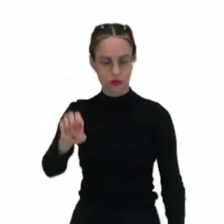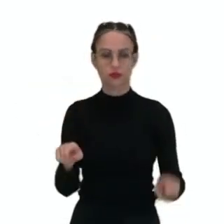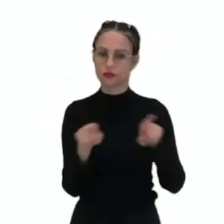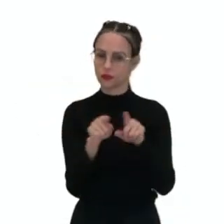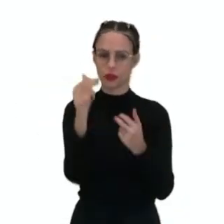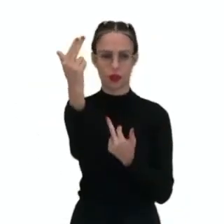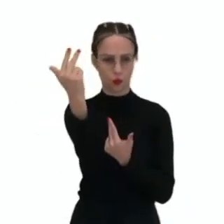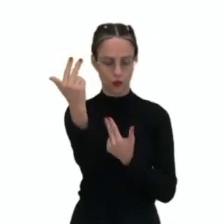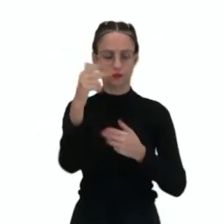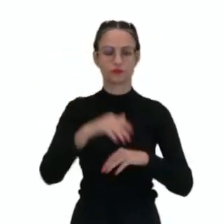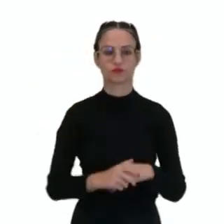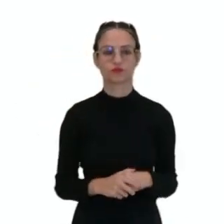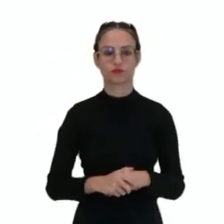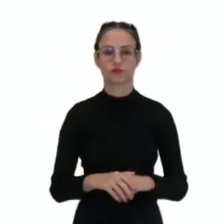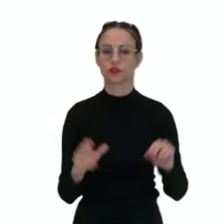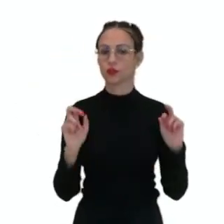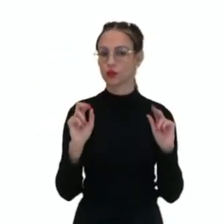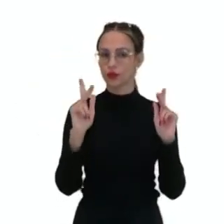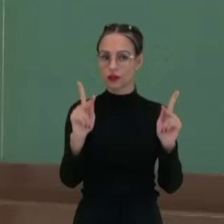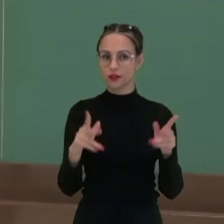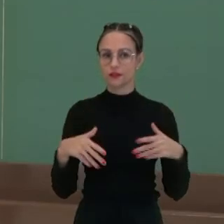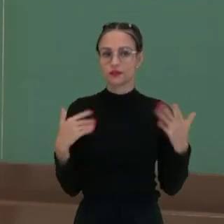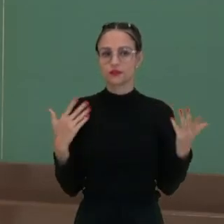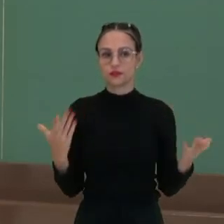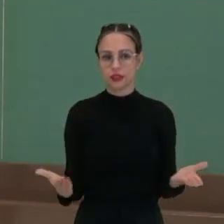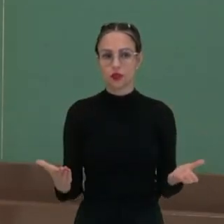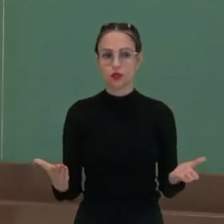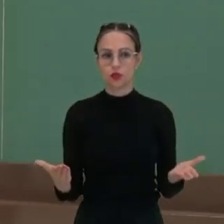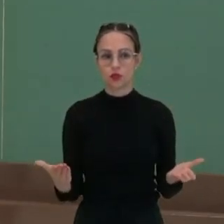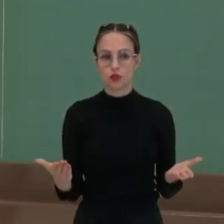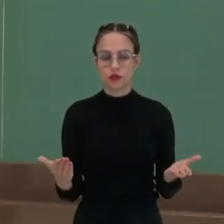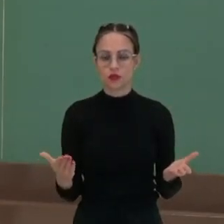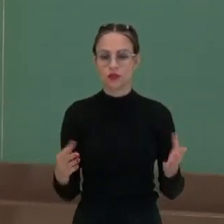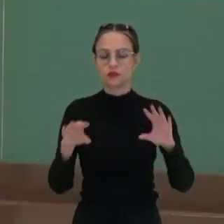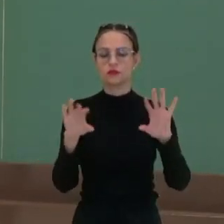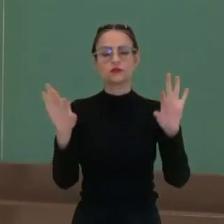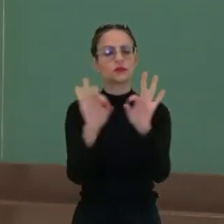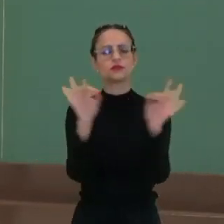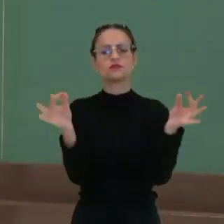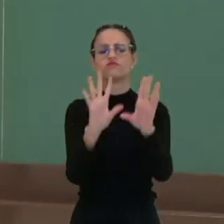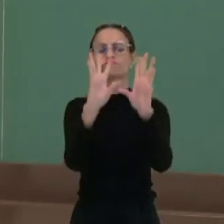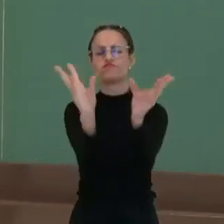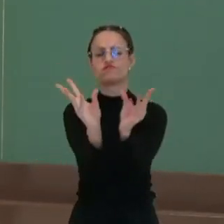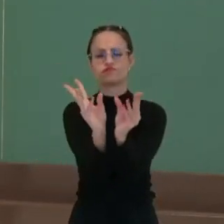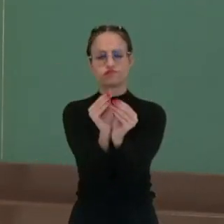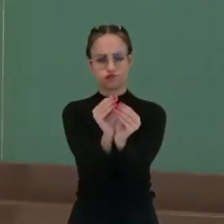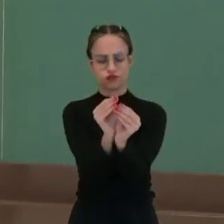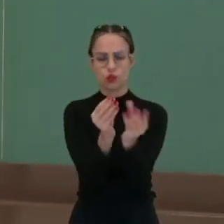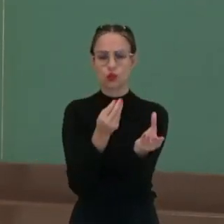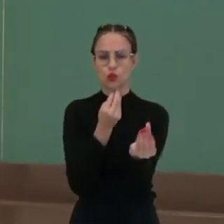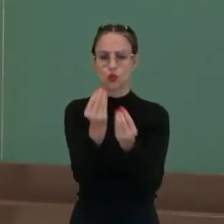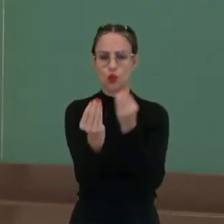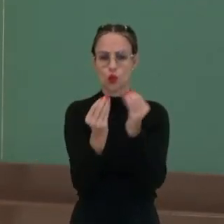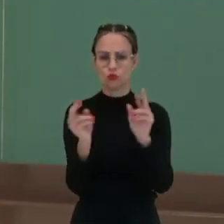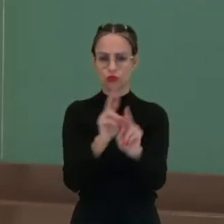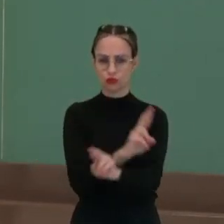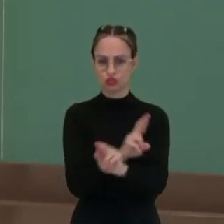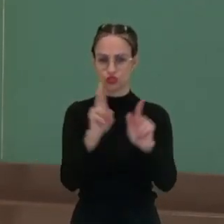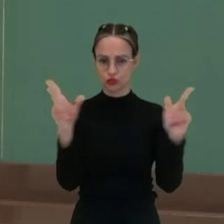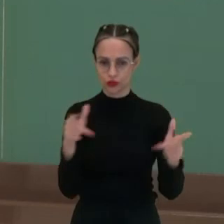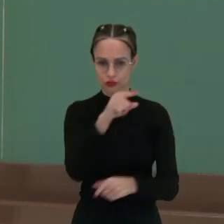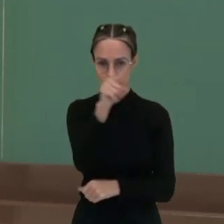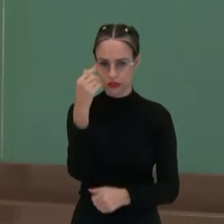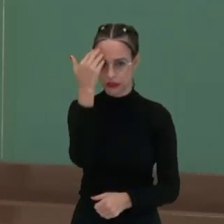bases nitrogenadas, ok? Então, aqui uma simplificação, uma montagem aí para que